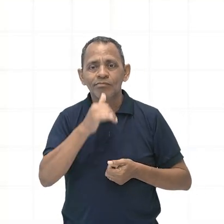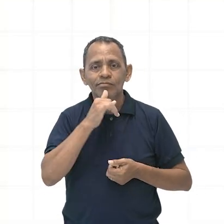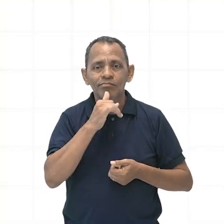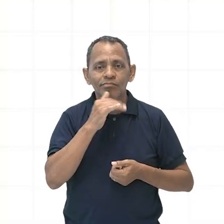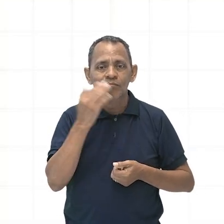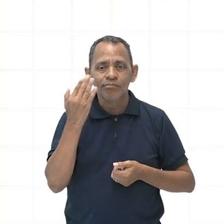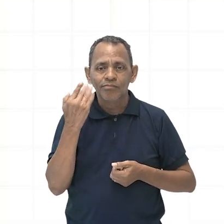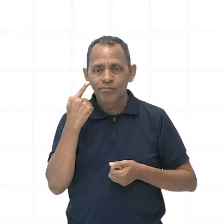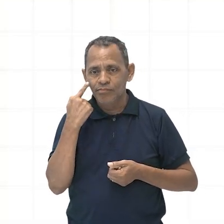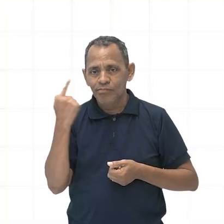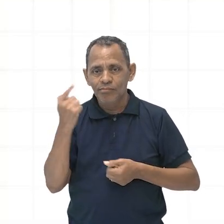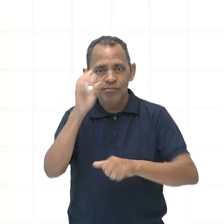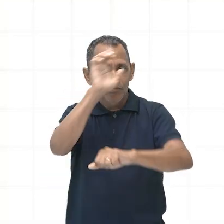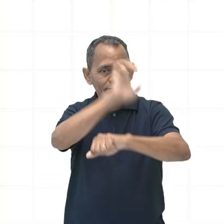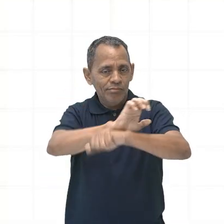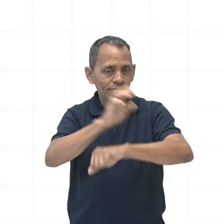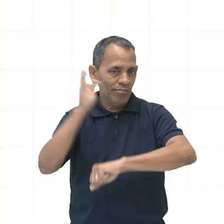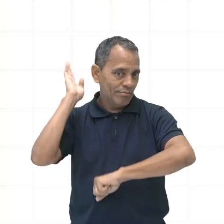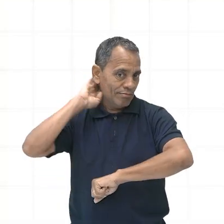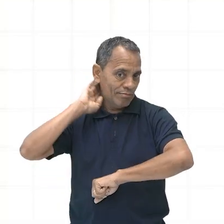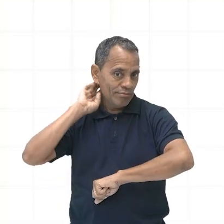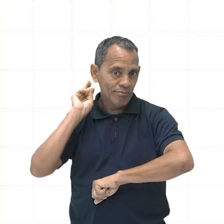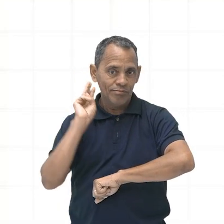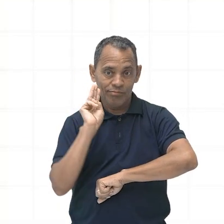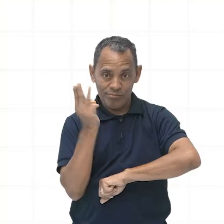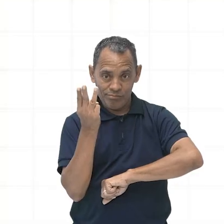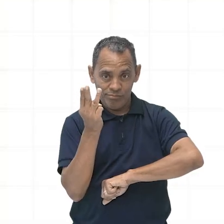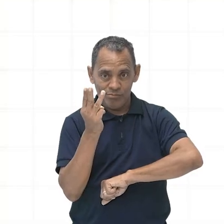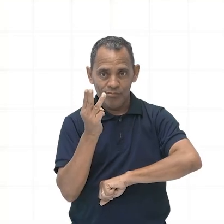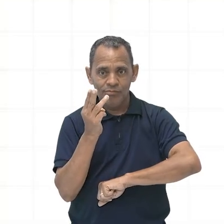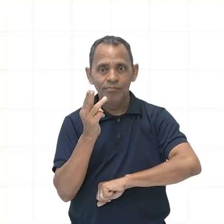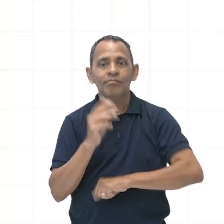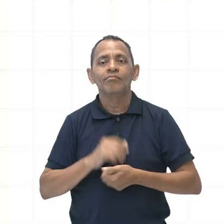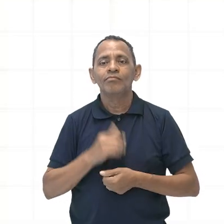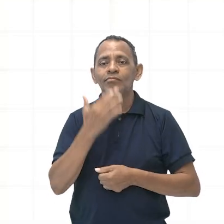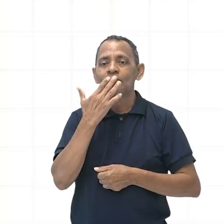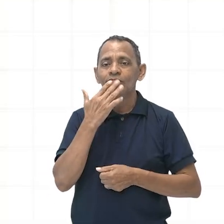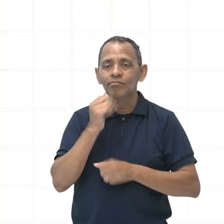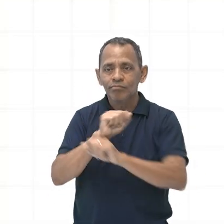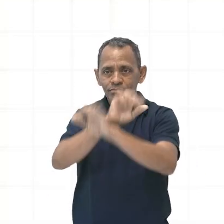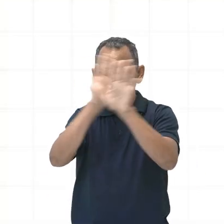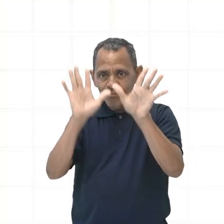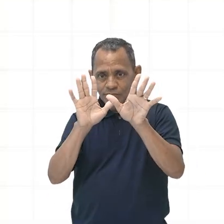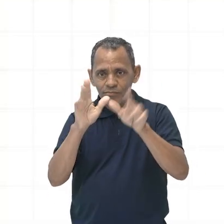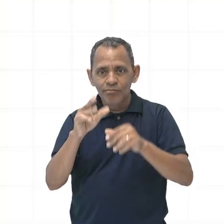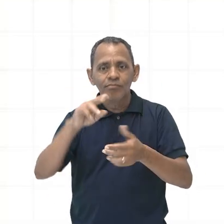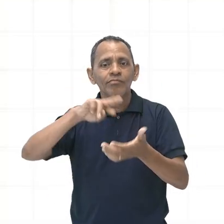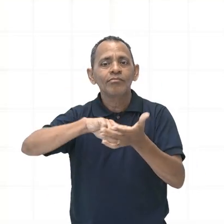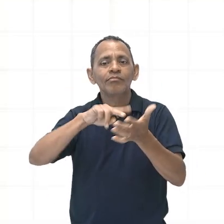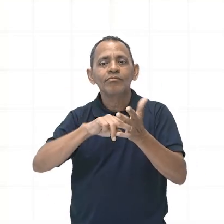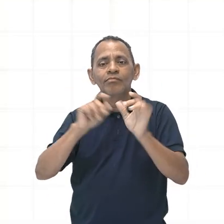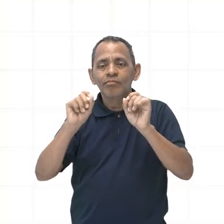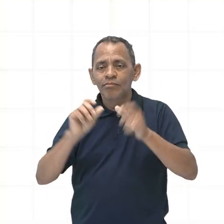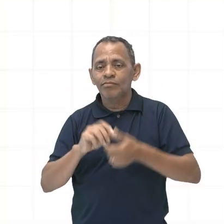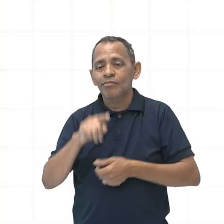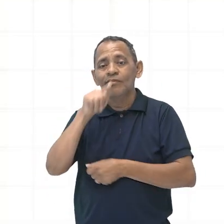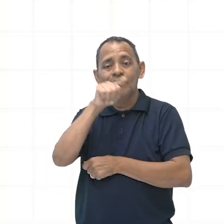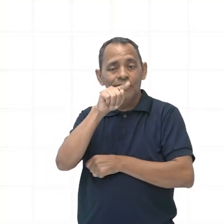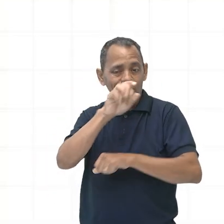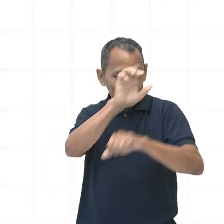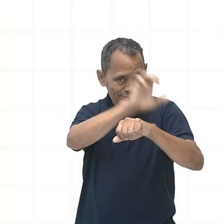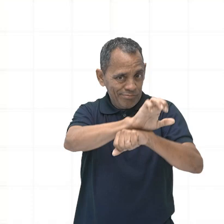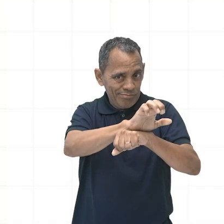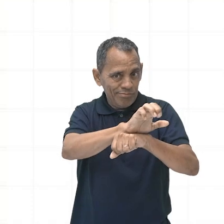Pará e Maranhão, ó, as cores são bem claras. Então, significa que esse estado está